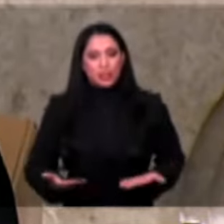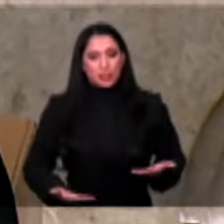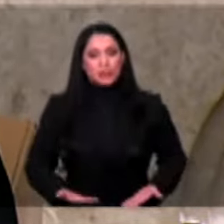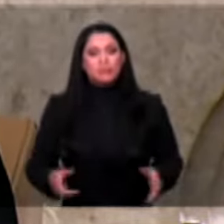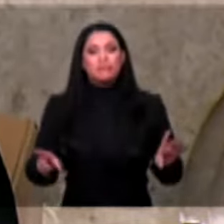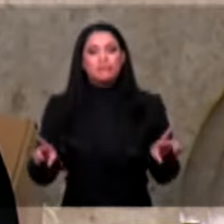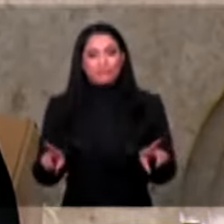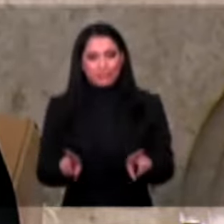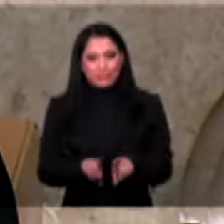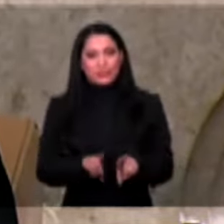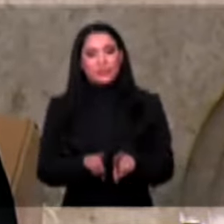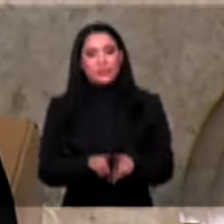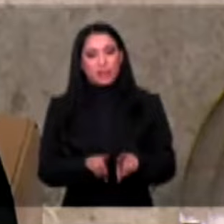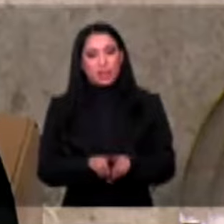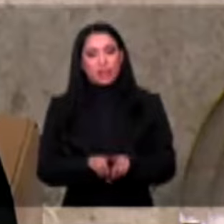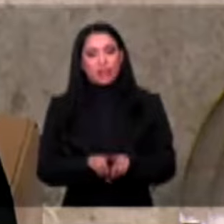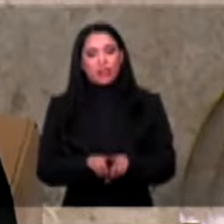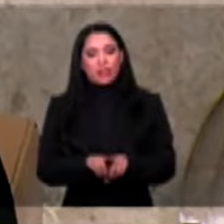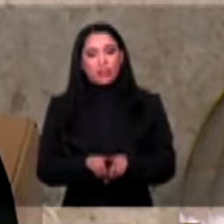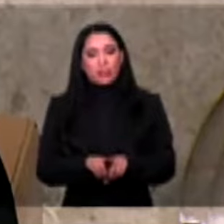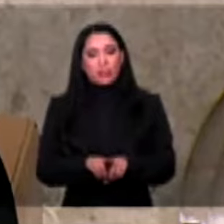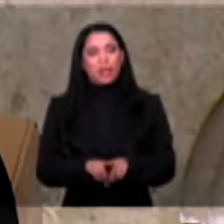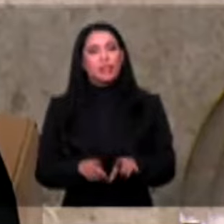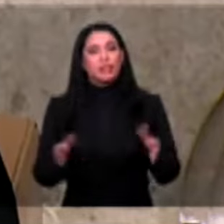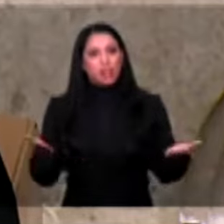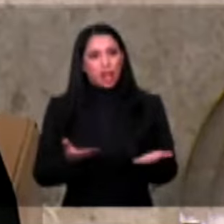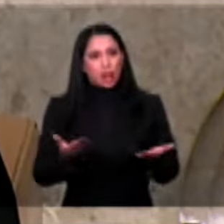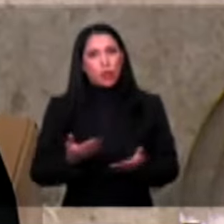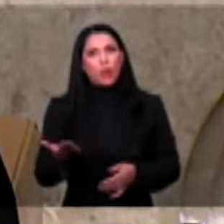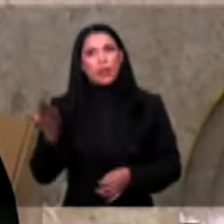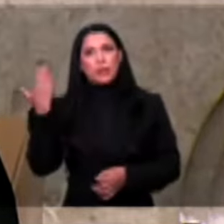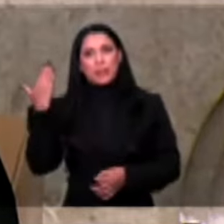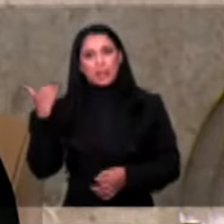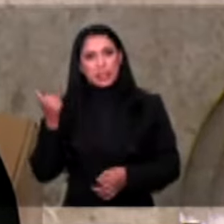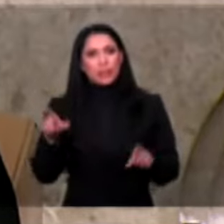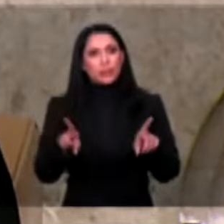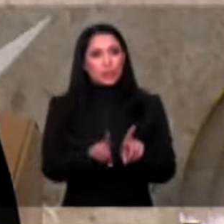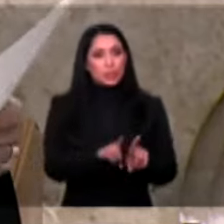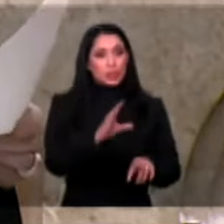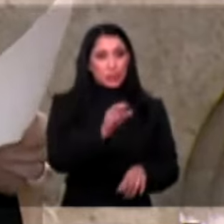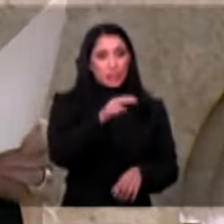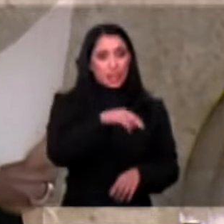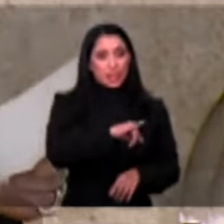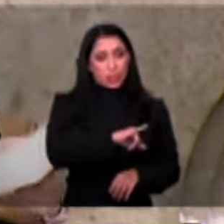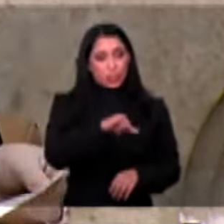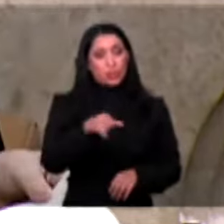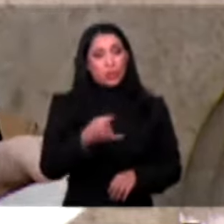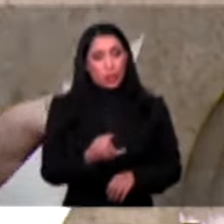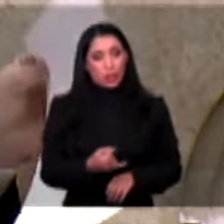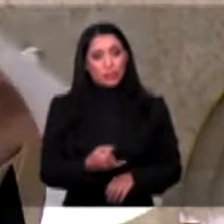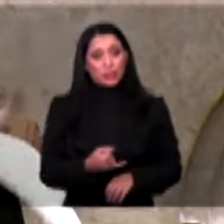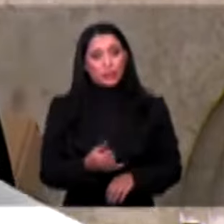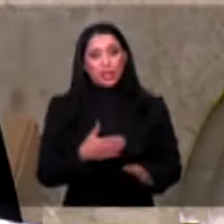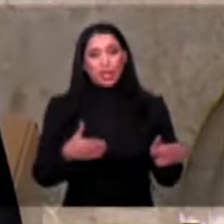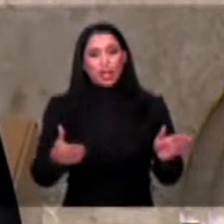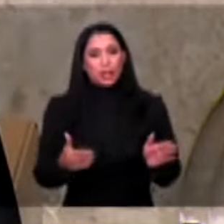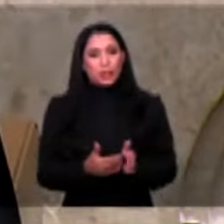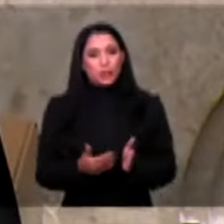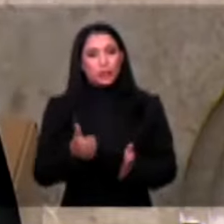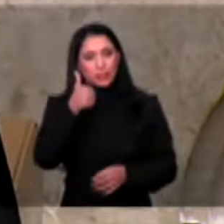também dessa e de outras cortes e do Conselho Nacional de Justiça, a todas as senhoras e